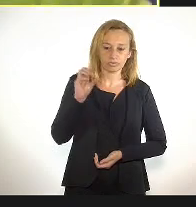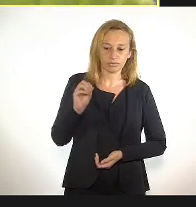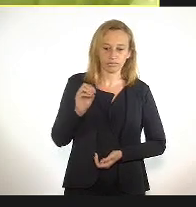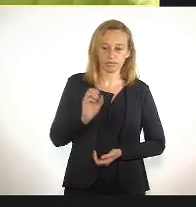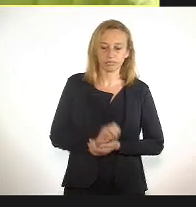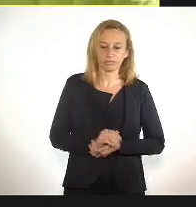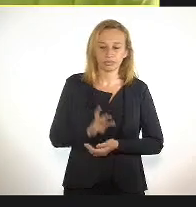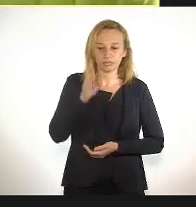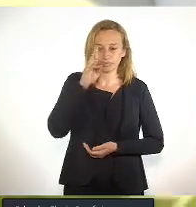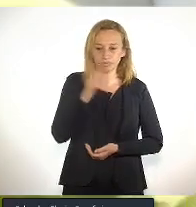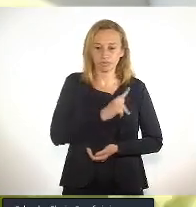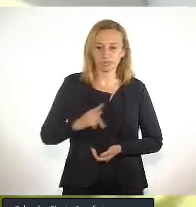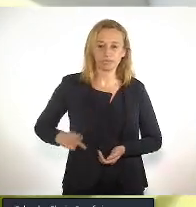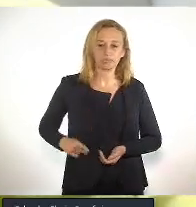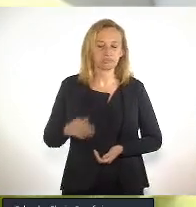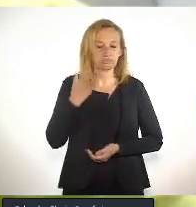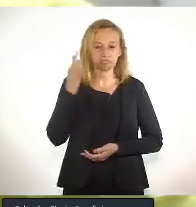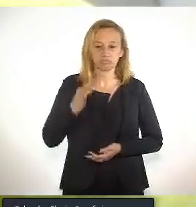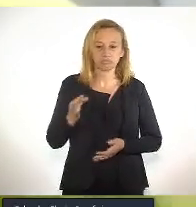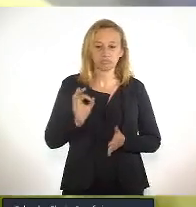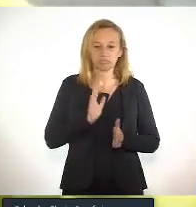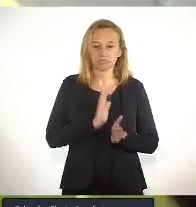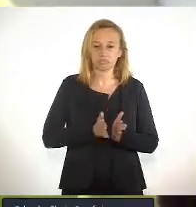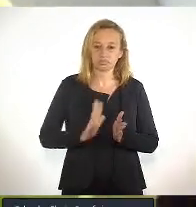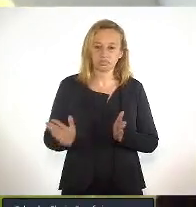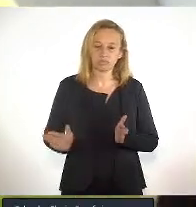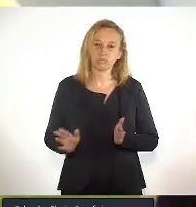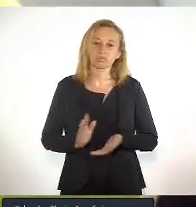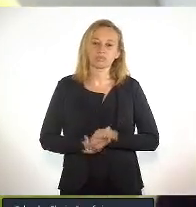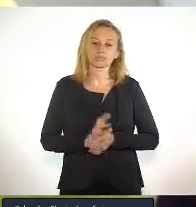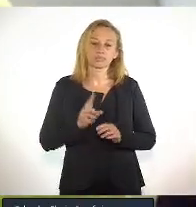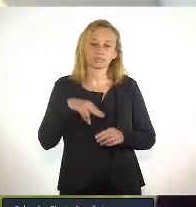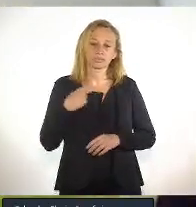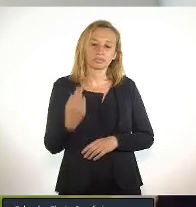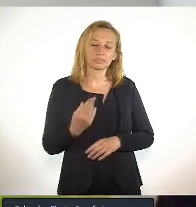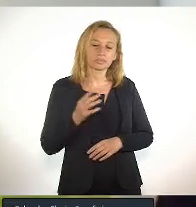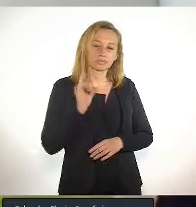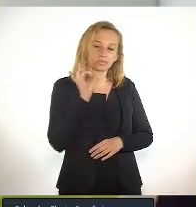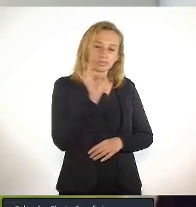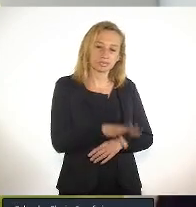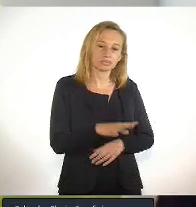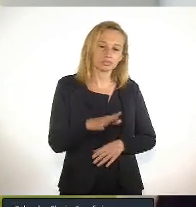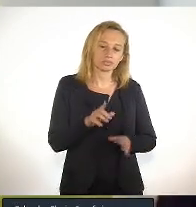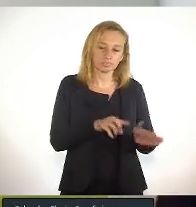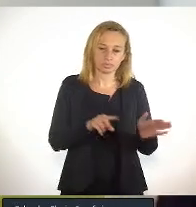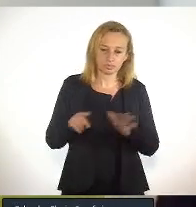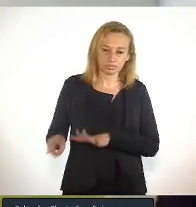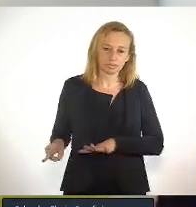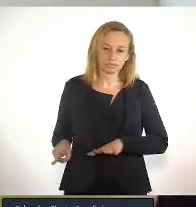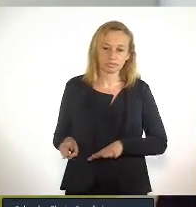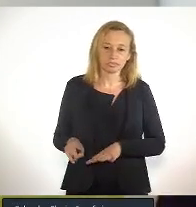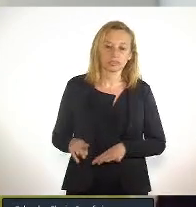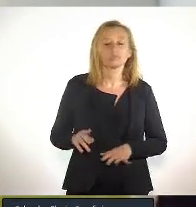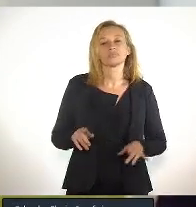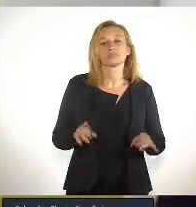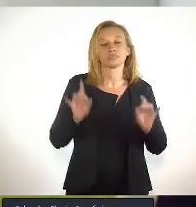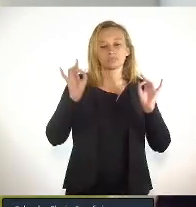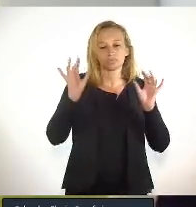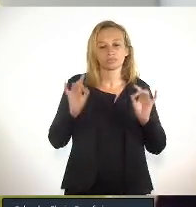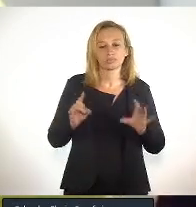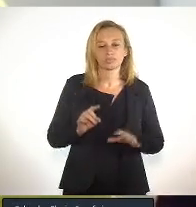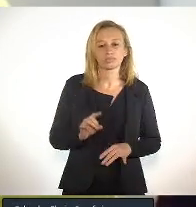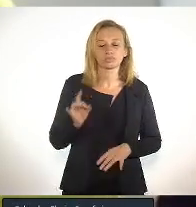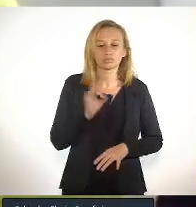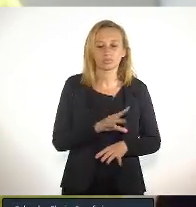Isso, presidente, na verdade não sei se é pela ordem ou questão de ordem, mas nas últimas semanas todos nós temos visto, especialmente nos últimos dias, que no